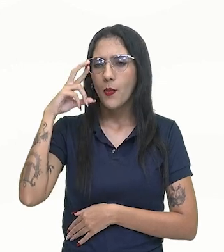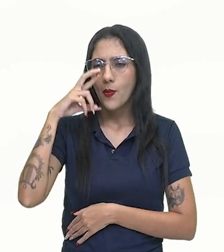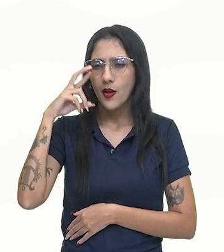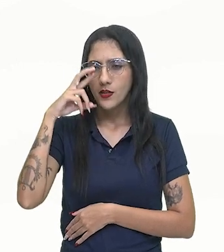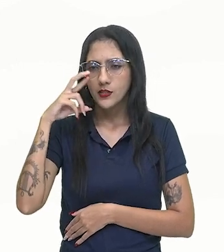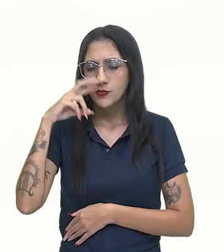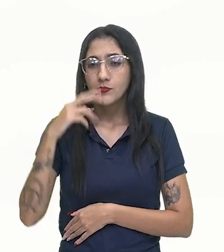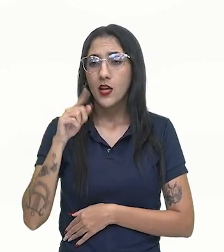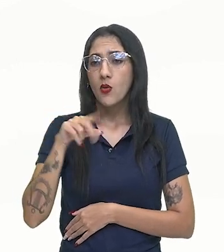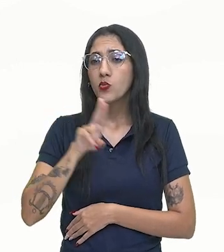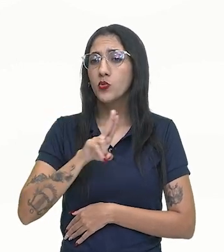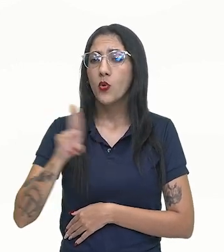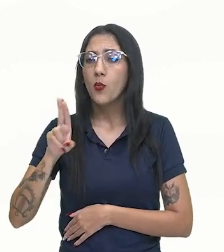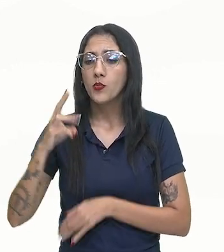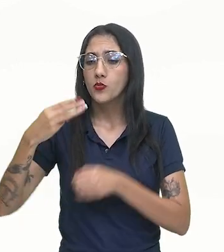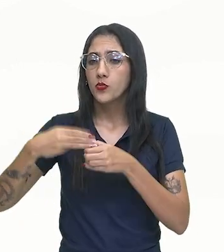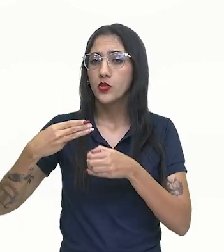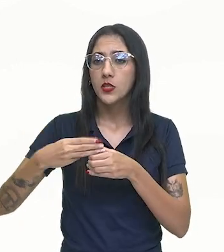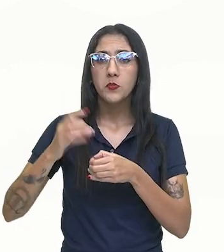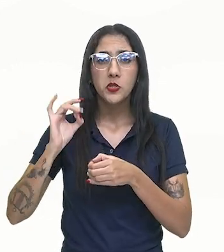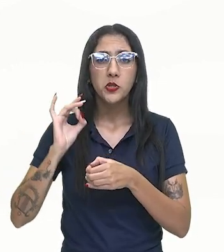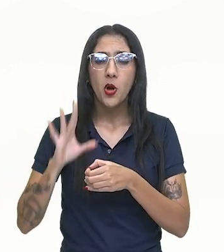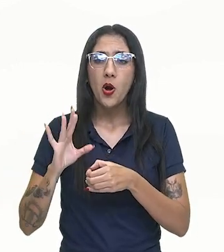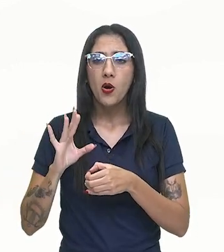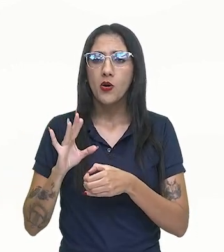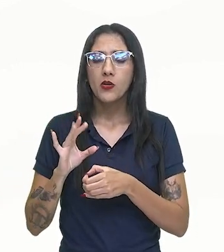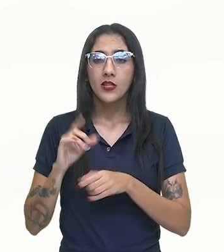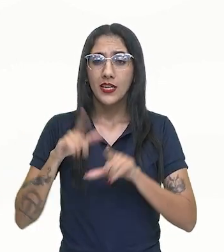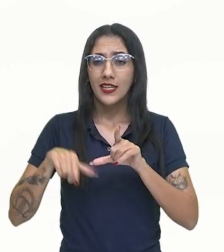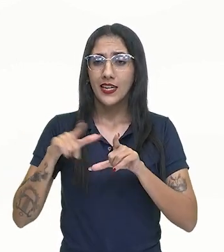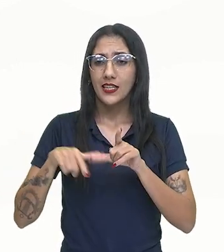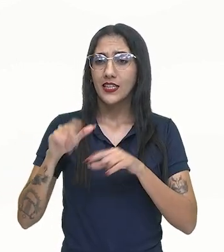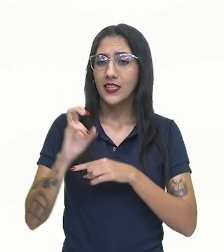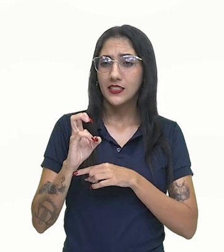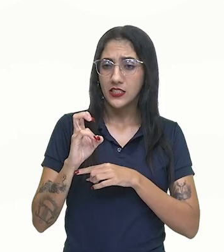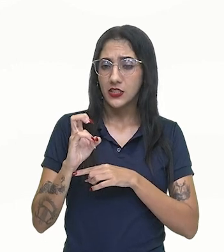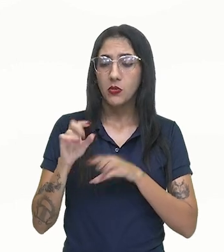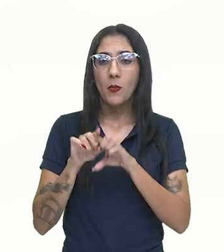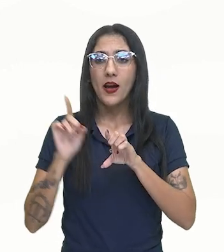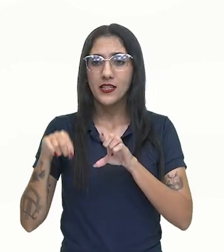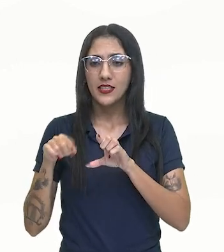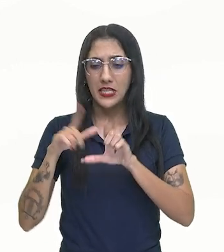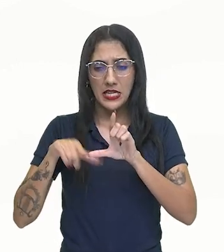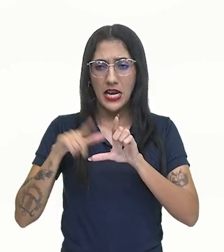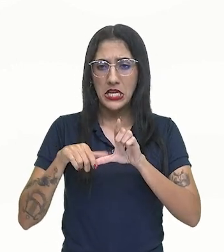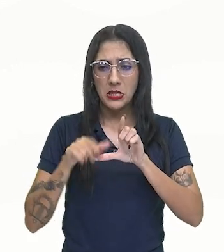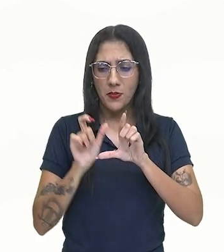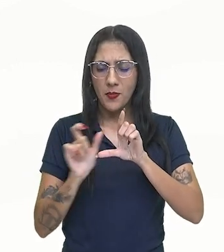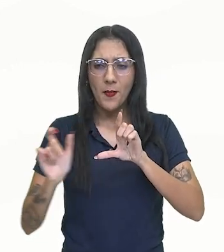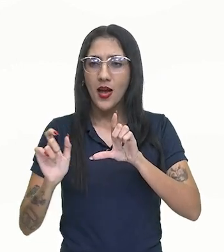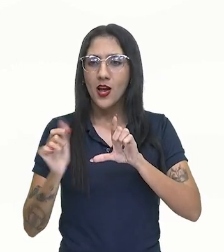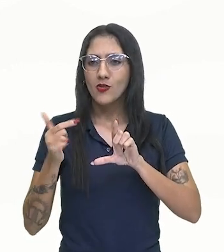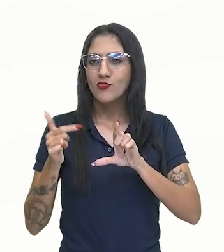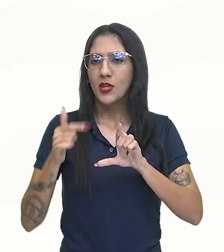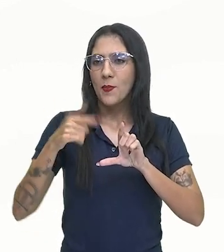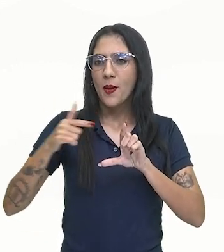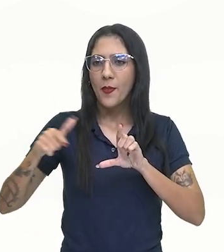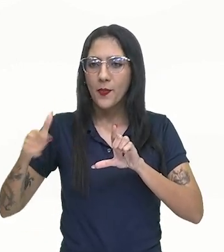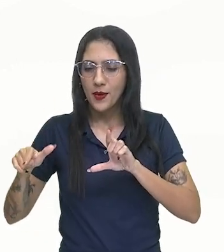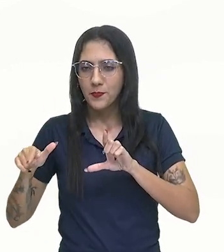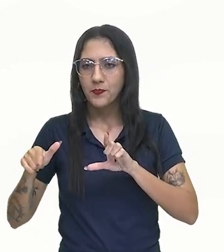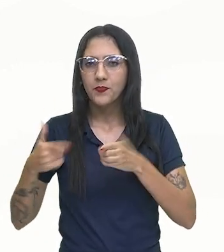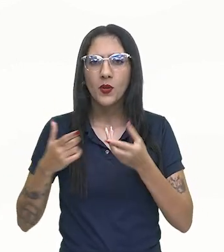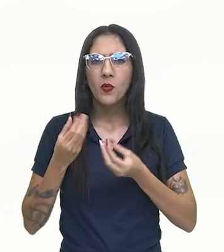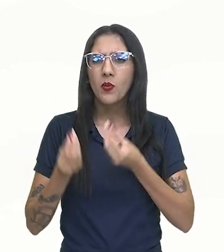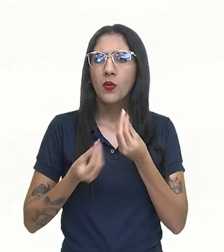do município, né, que só tem 5 letras e nenhuma delas se repete. Tá? Então, para calcular os anagramas